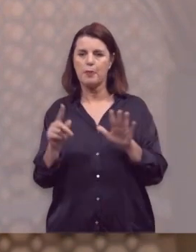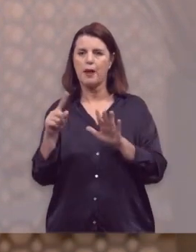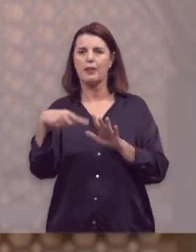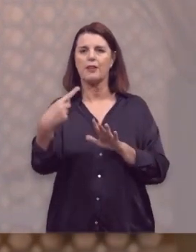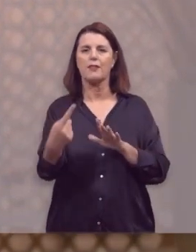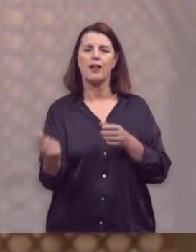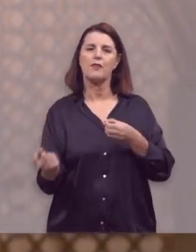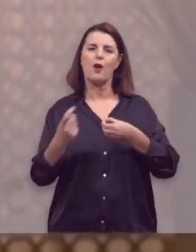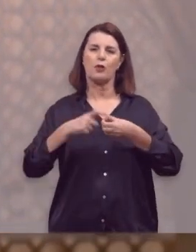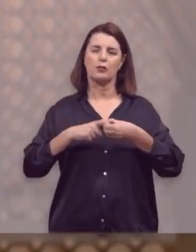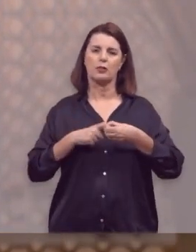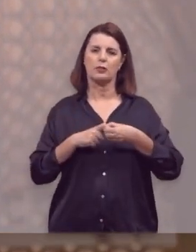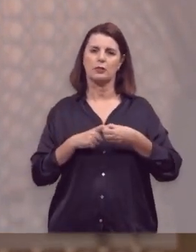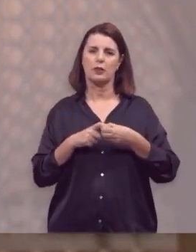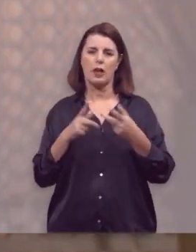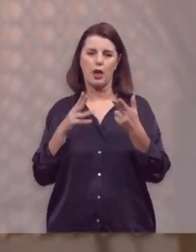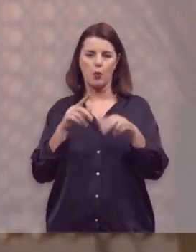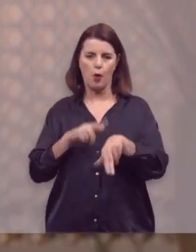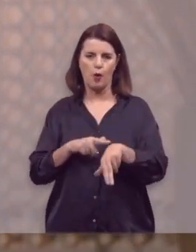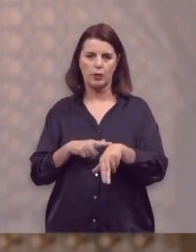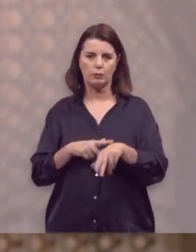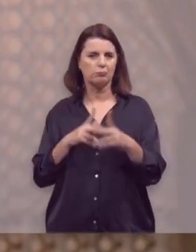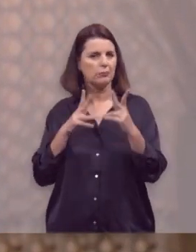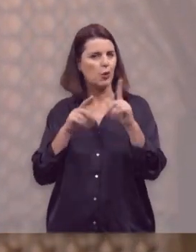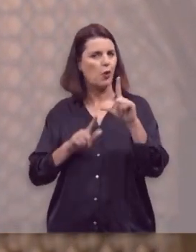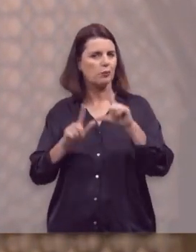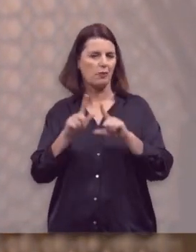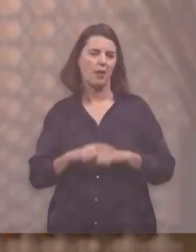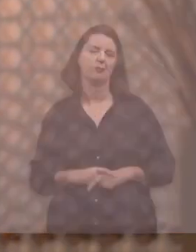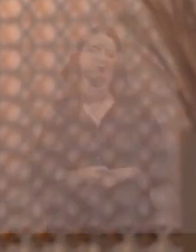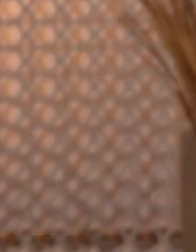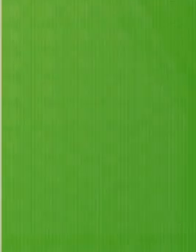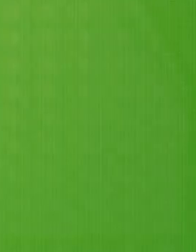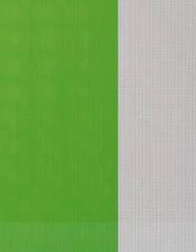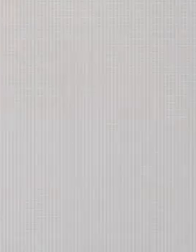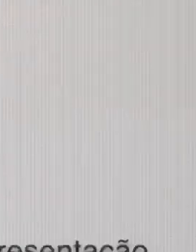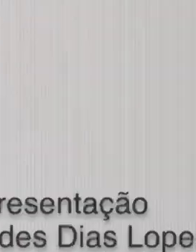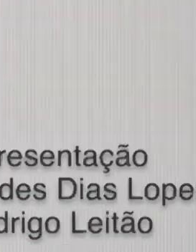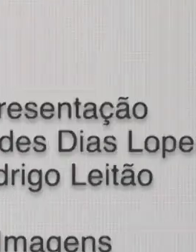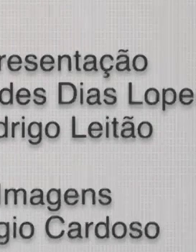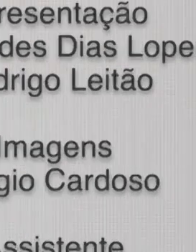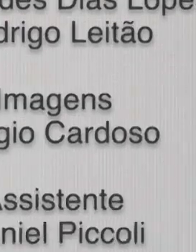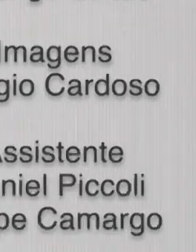semana que vem estaremos de volta, neste mesmo horário e neste mesmo canal.